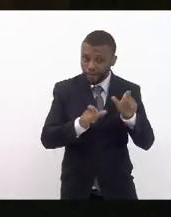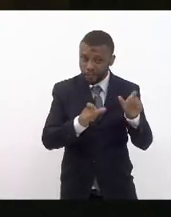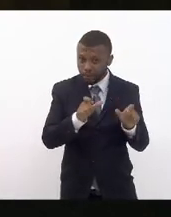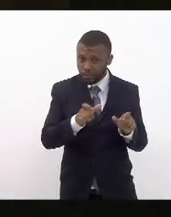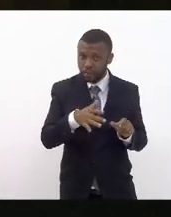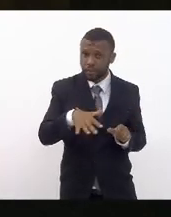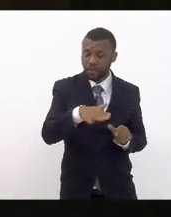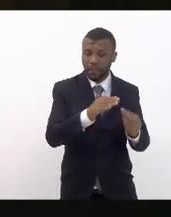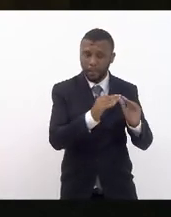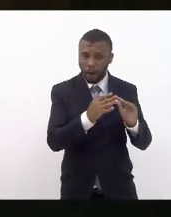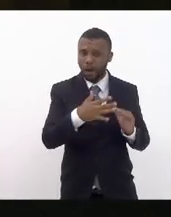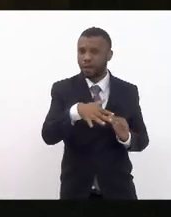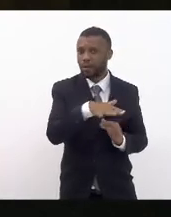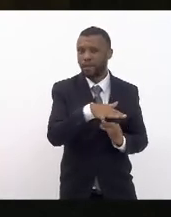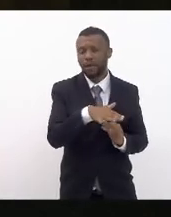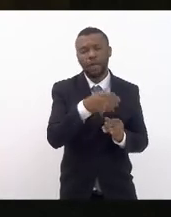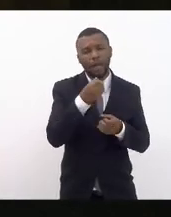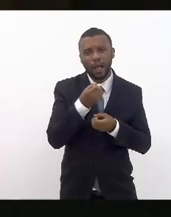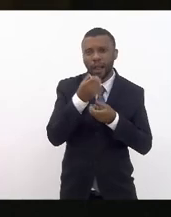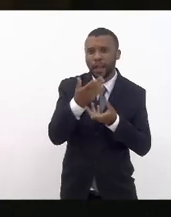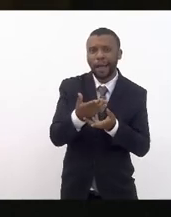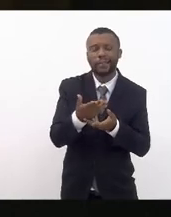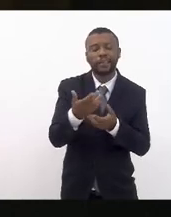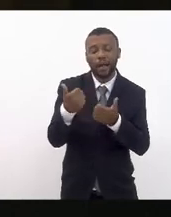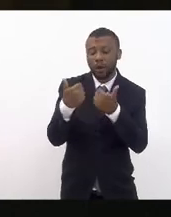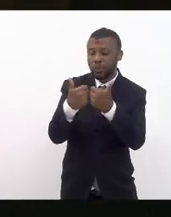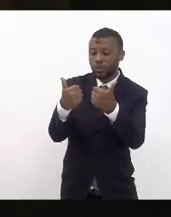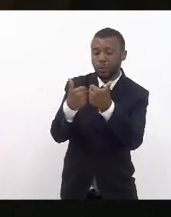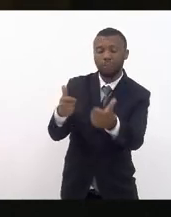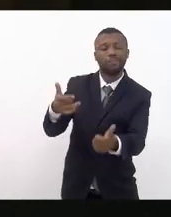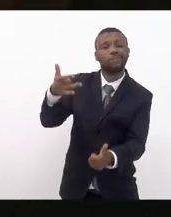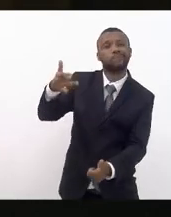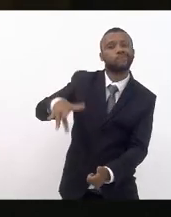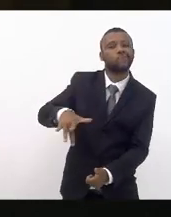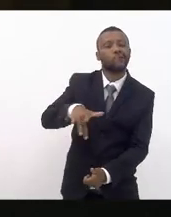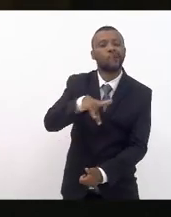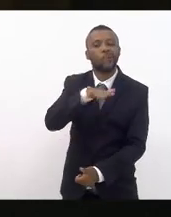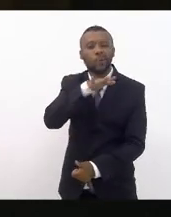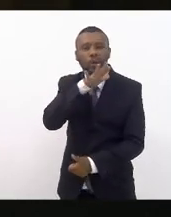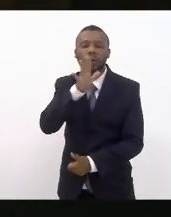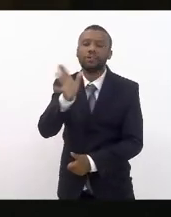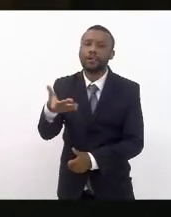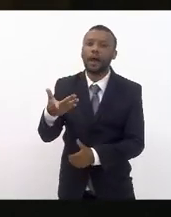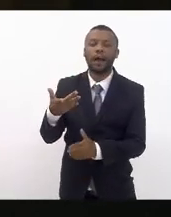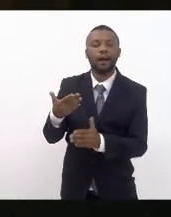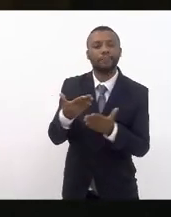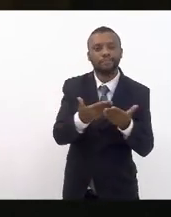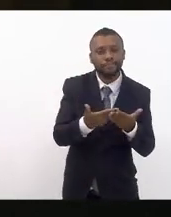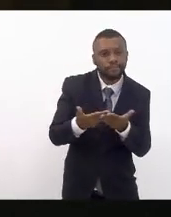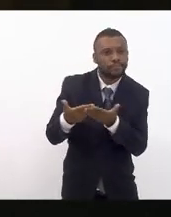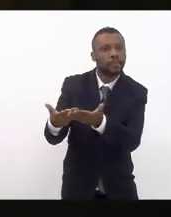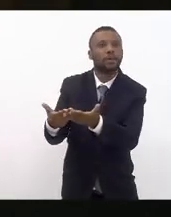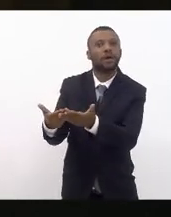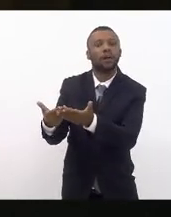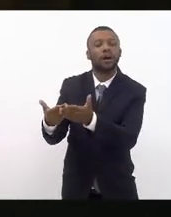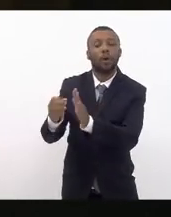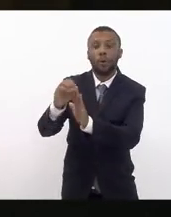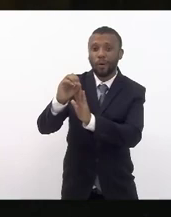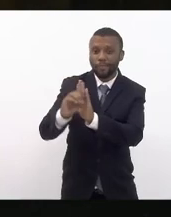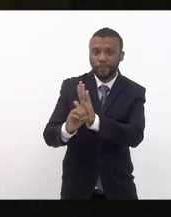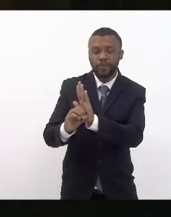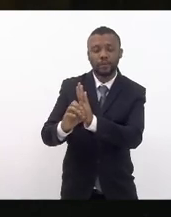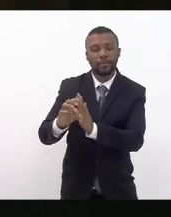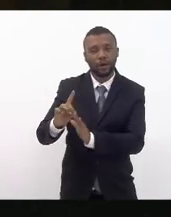as péssimas condições dos ônibus. E eu já encaminhei um ofício ao Detro para que